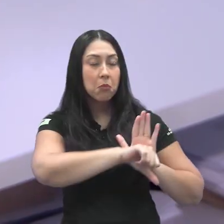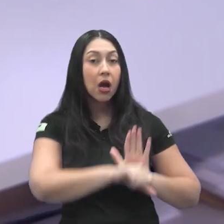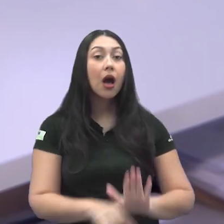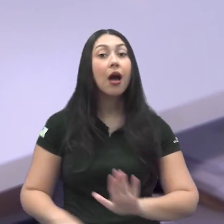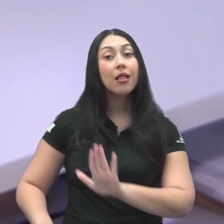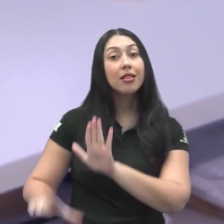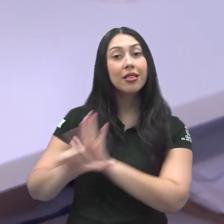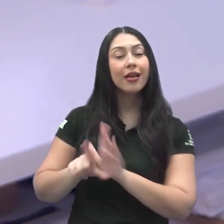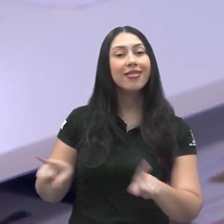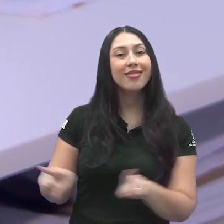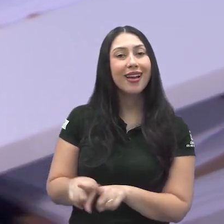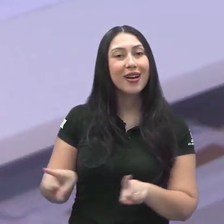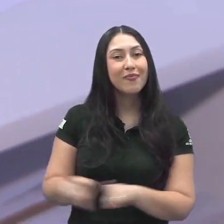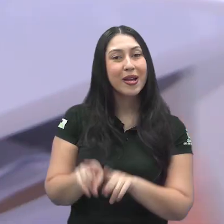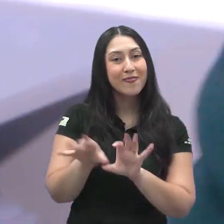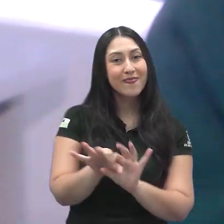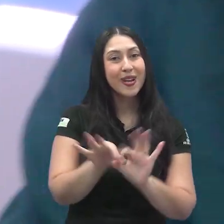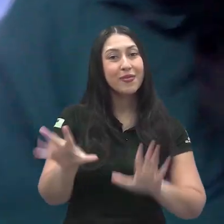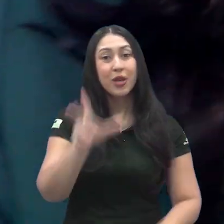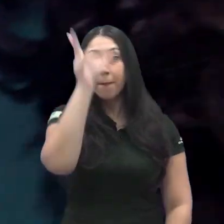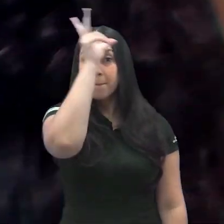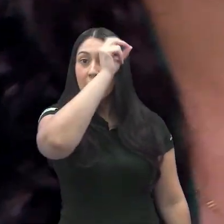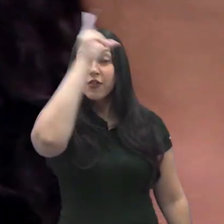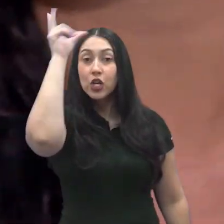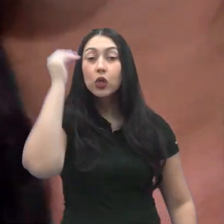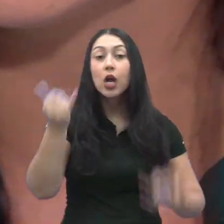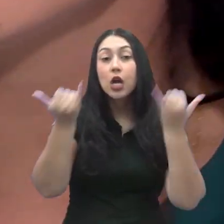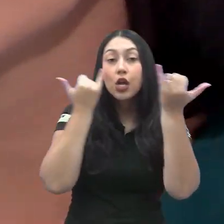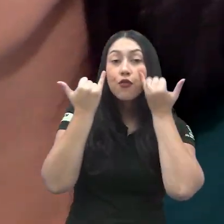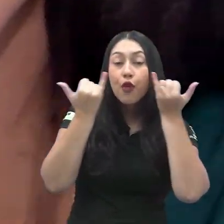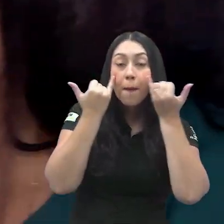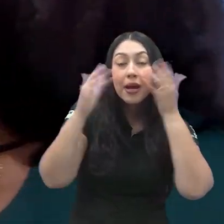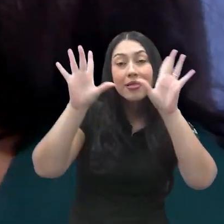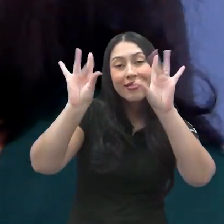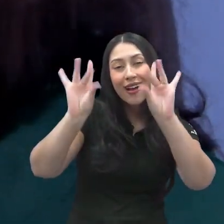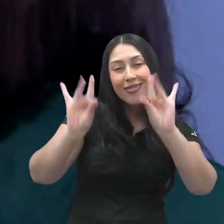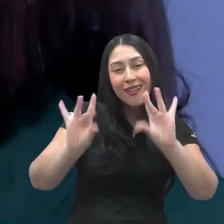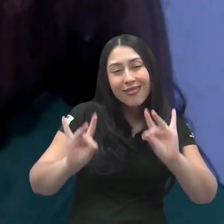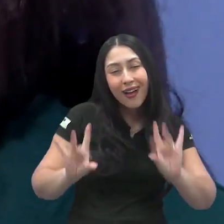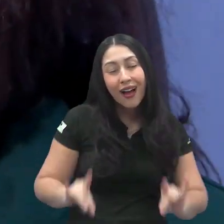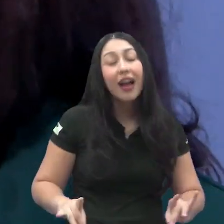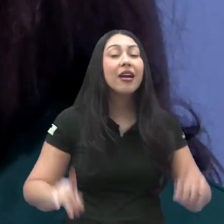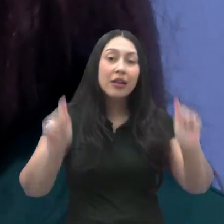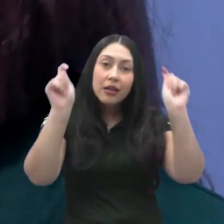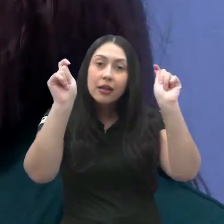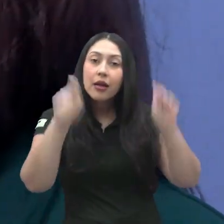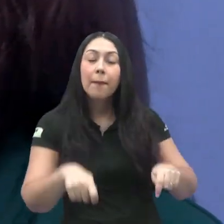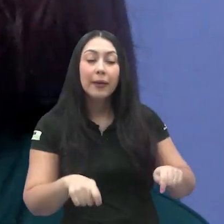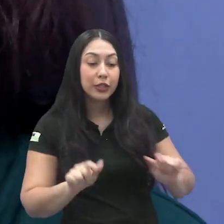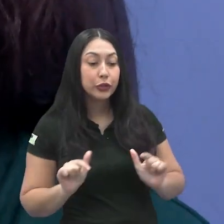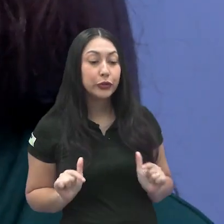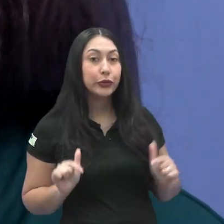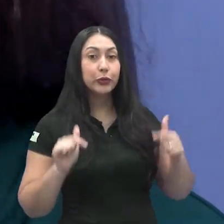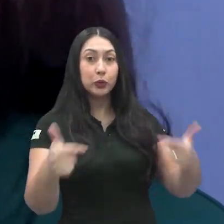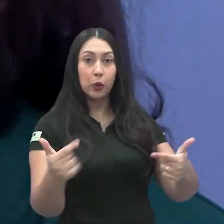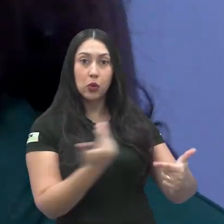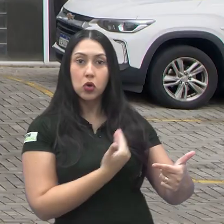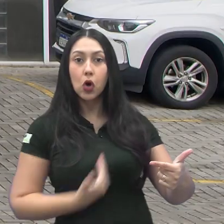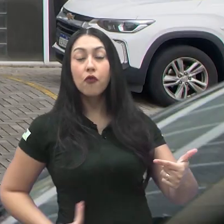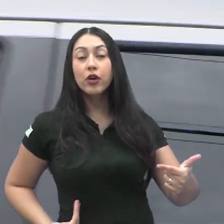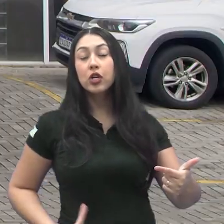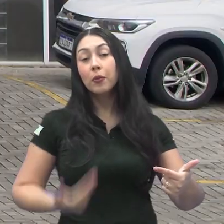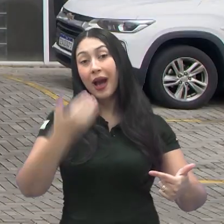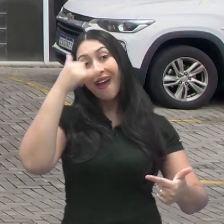responsabilização criminal, a nova lei vai permitir que a prefeitura tenha dados mais precisos e, com isso, será possível criar